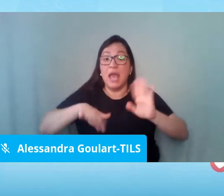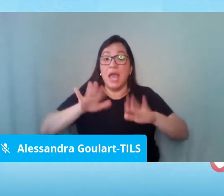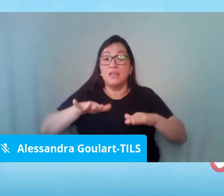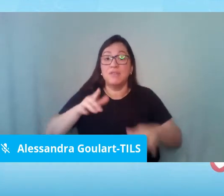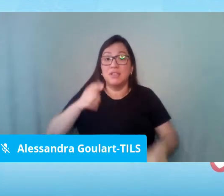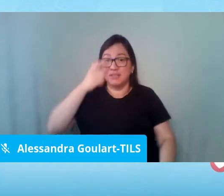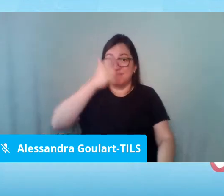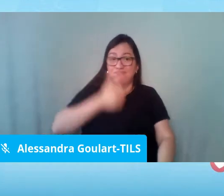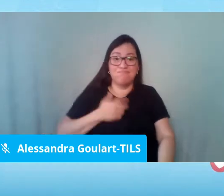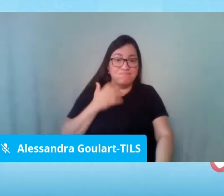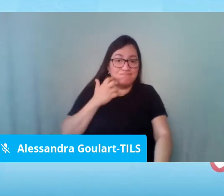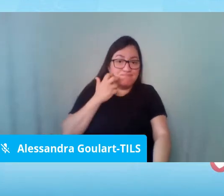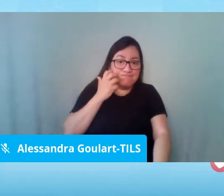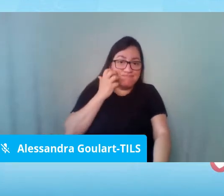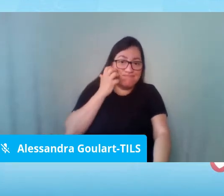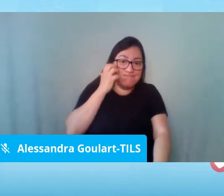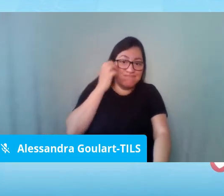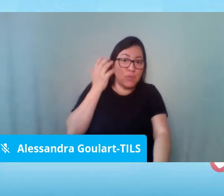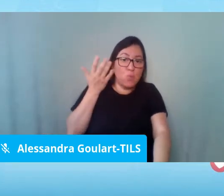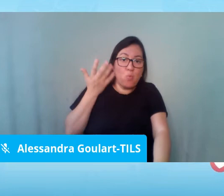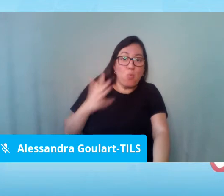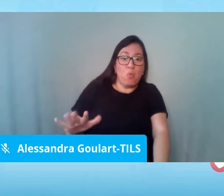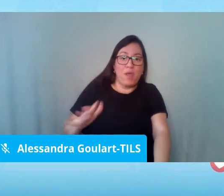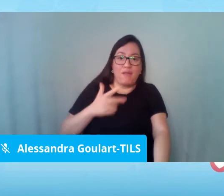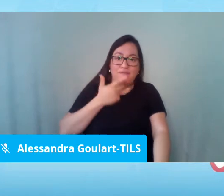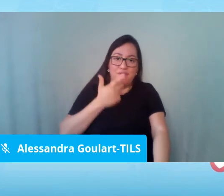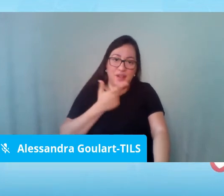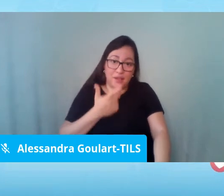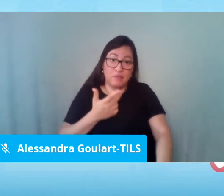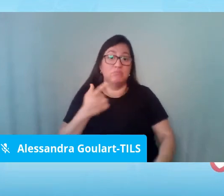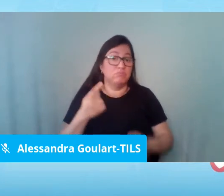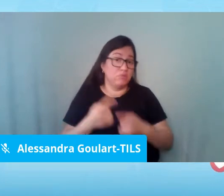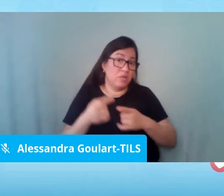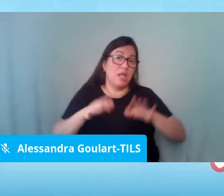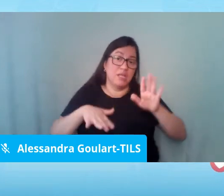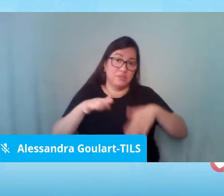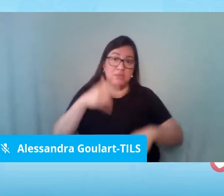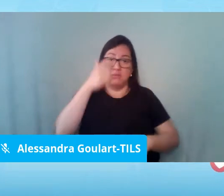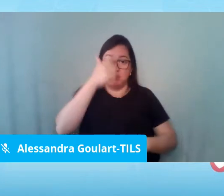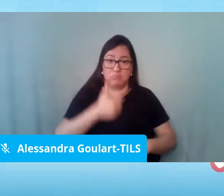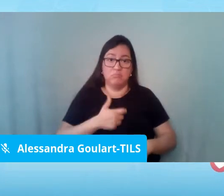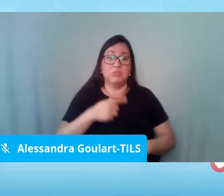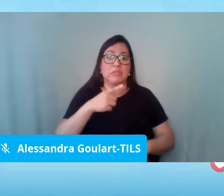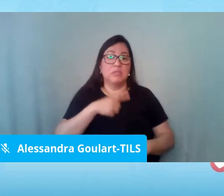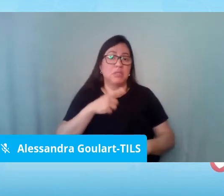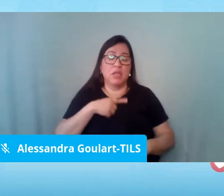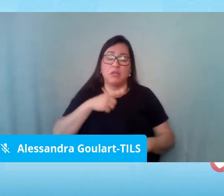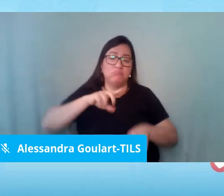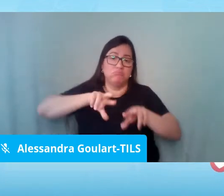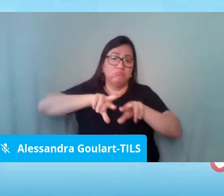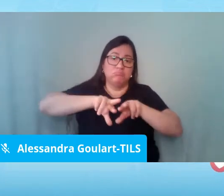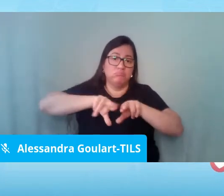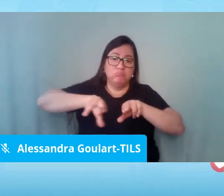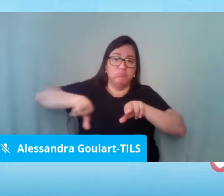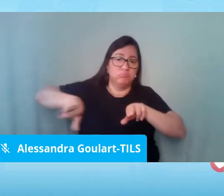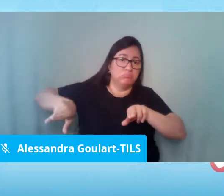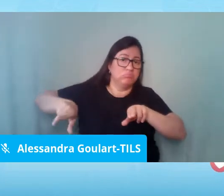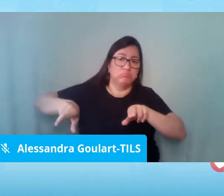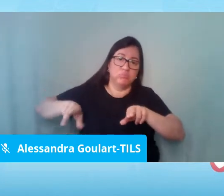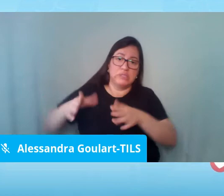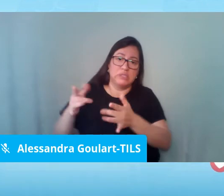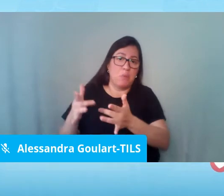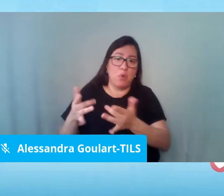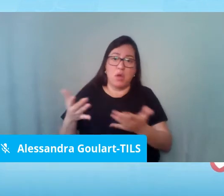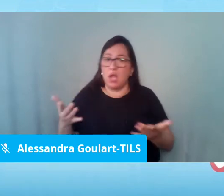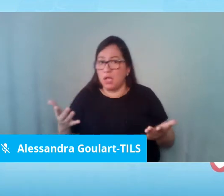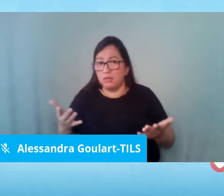parceria? Enfim, são coisas que a gente precisa pensar e trabalhar para a gente começar a quebrar também esses preconceitos